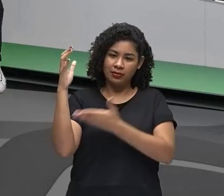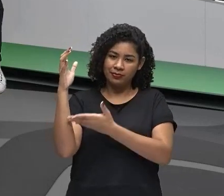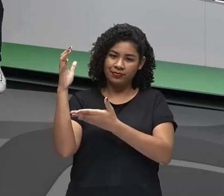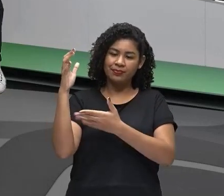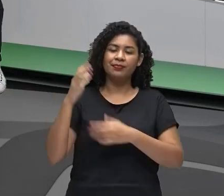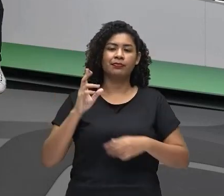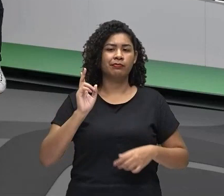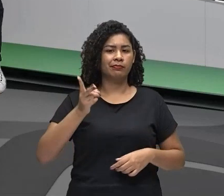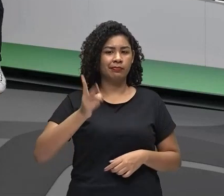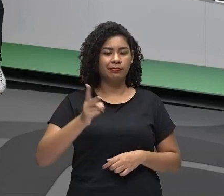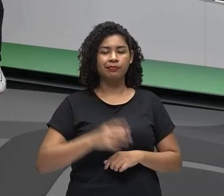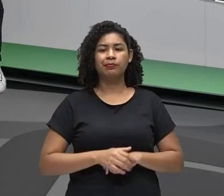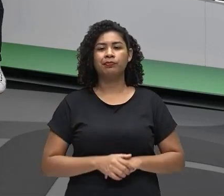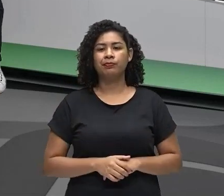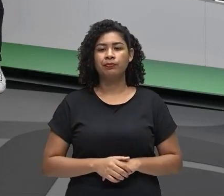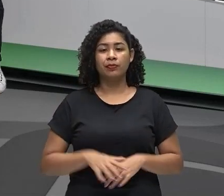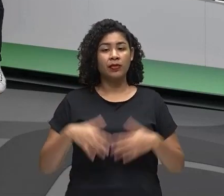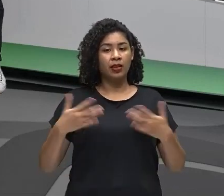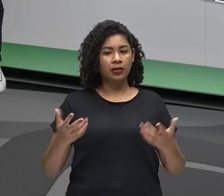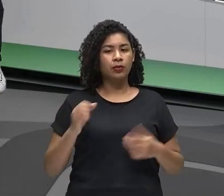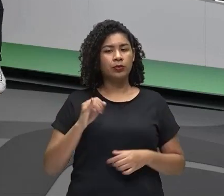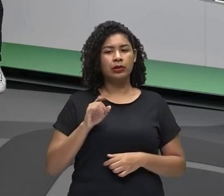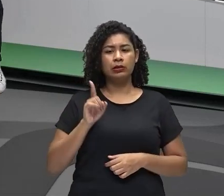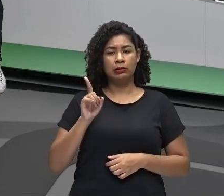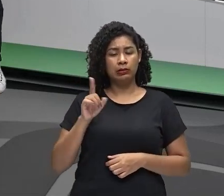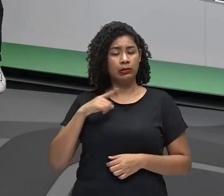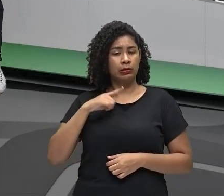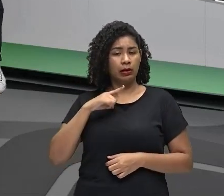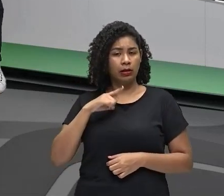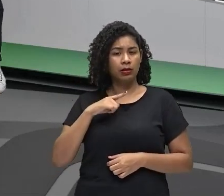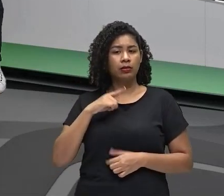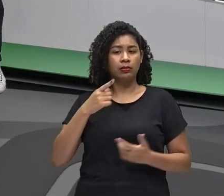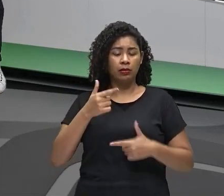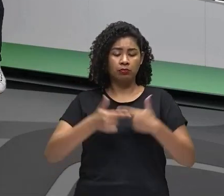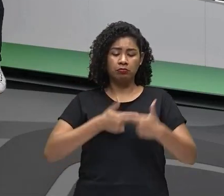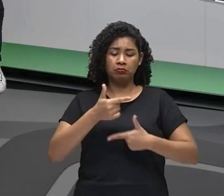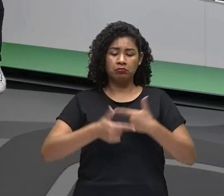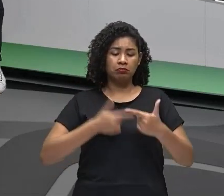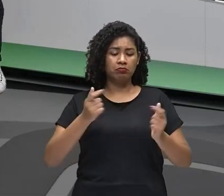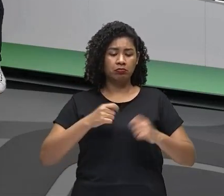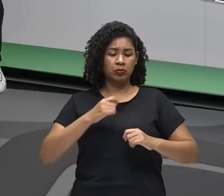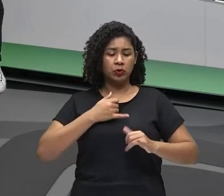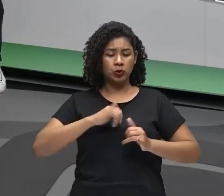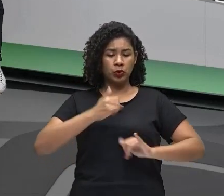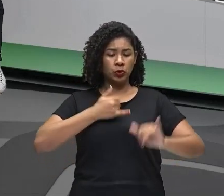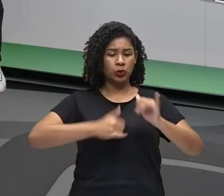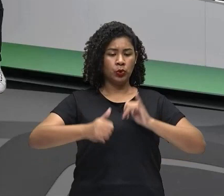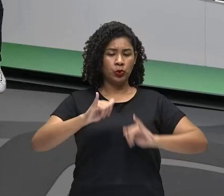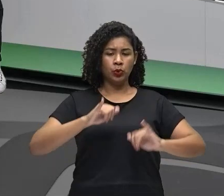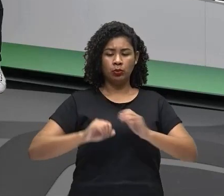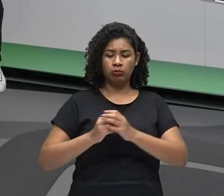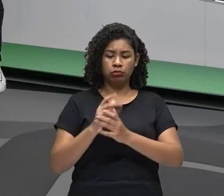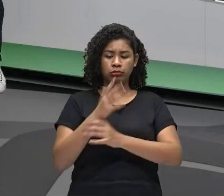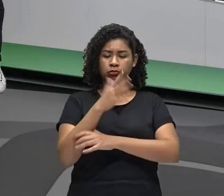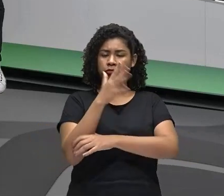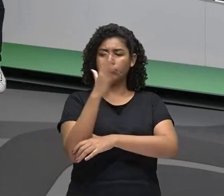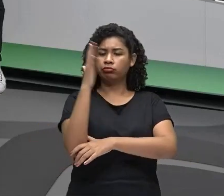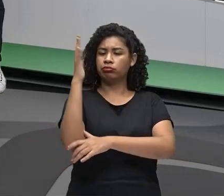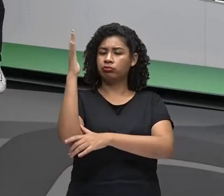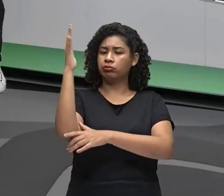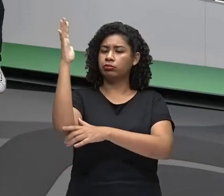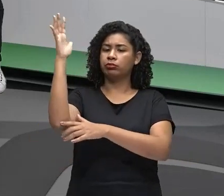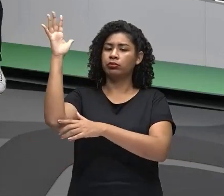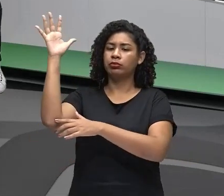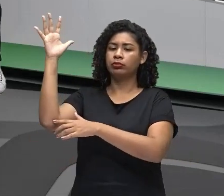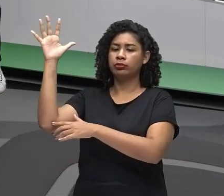raízes, retiram do solo, né? Então, quando eles têm esses ingredientes, eles fazem a fotossíntese, eles conseguem produzir seu alimento, crescer e se desenvolver e servir de